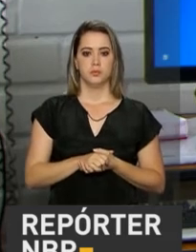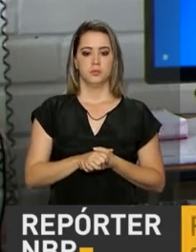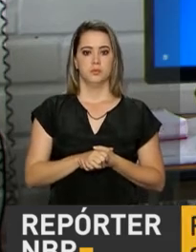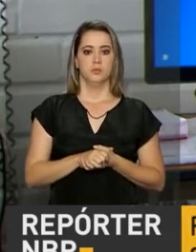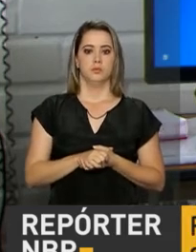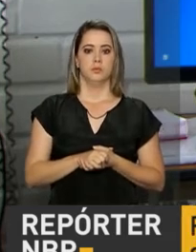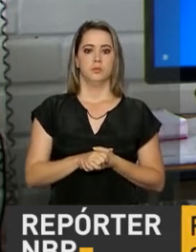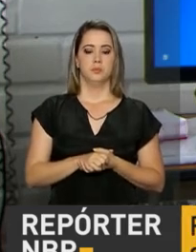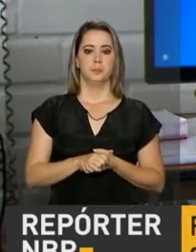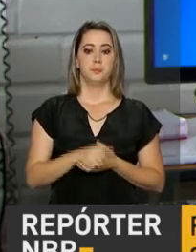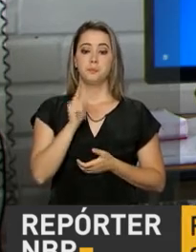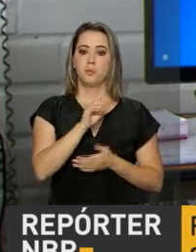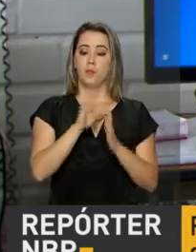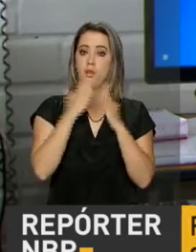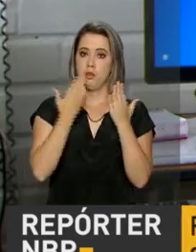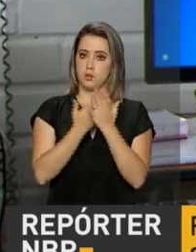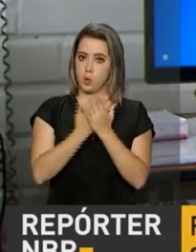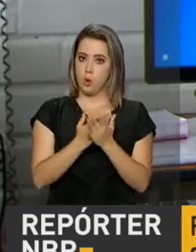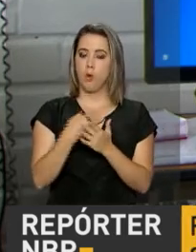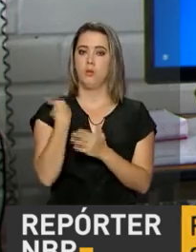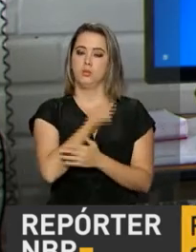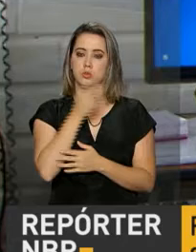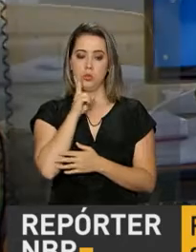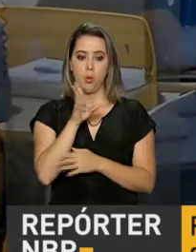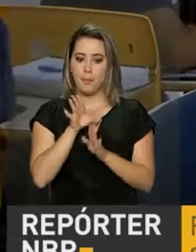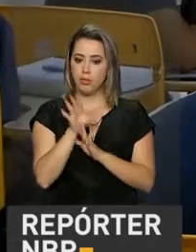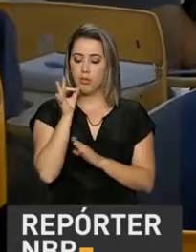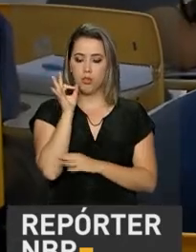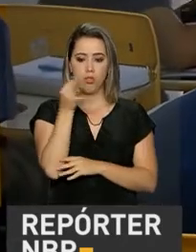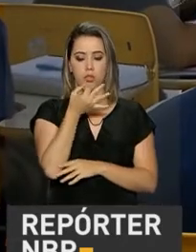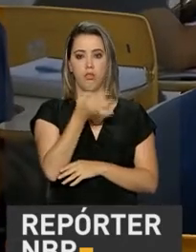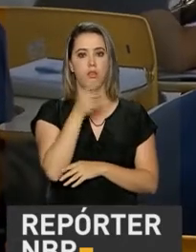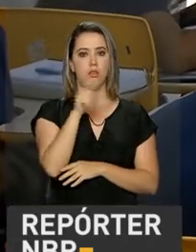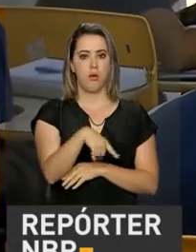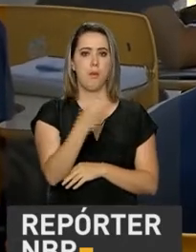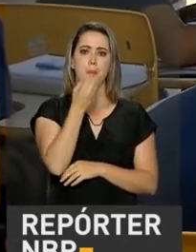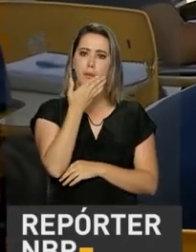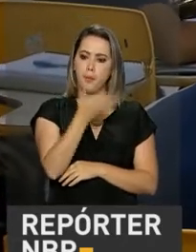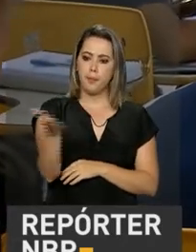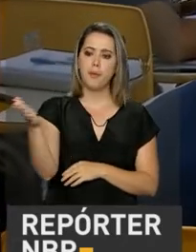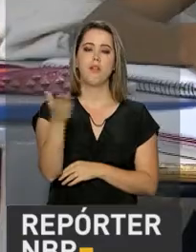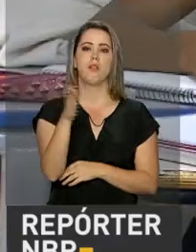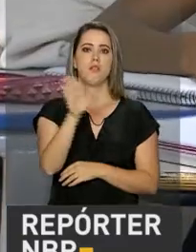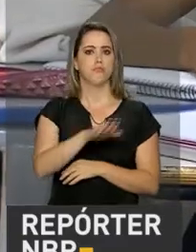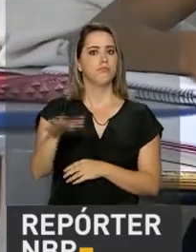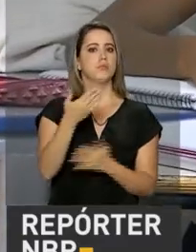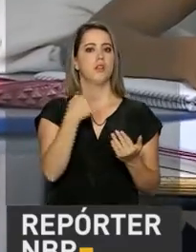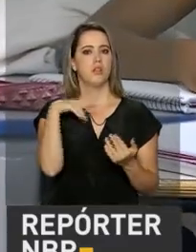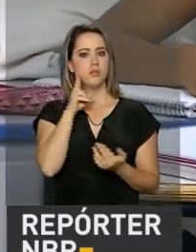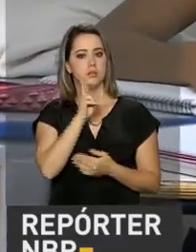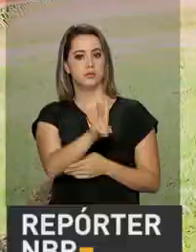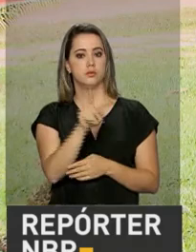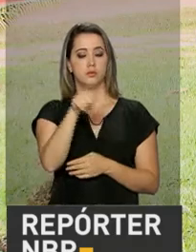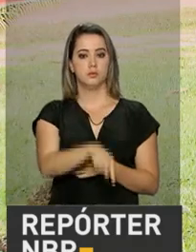da escola, de uma boa parte dos professores e principalmente dos pais, vale muito a pena. Eles agora estão ficando sendo assistidos aqui